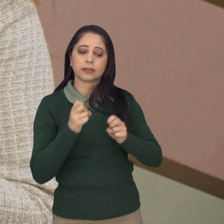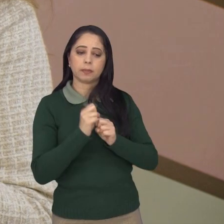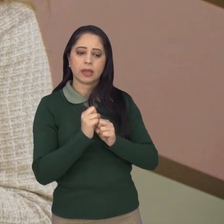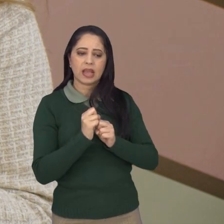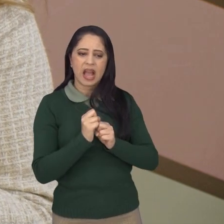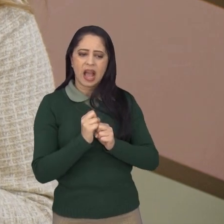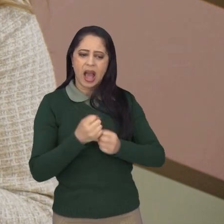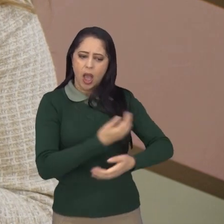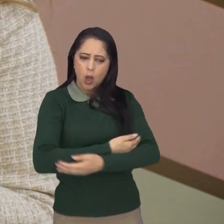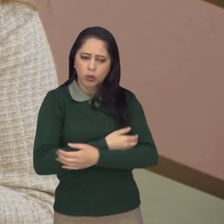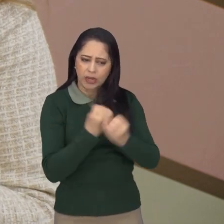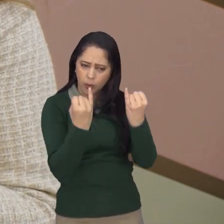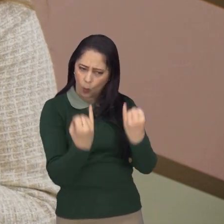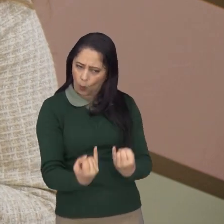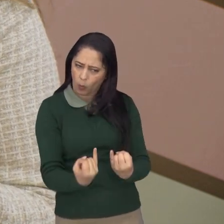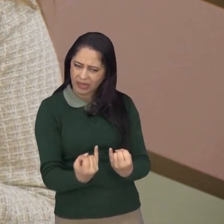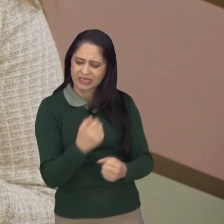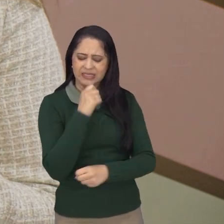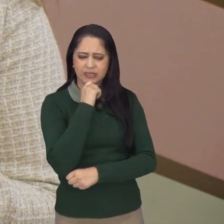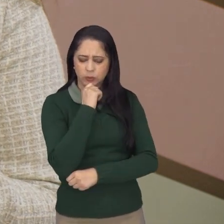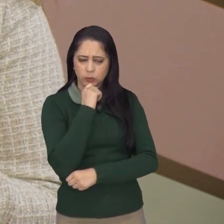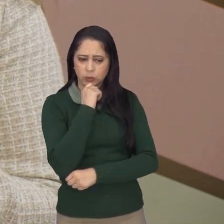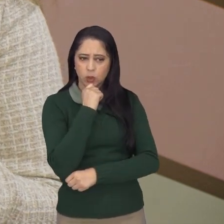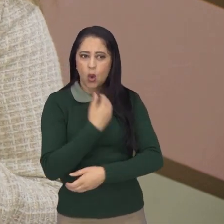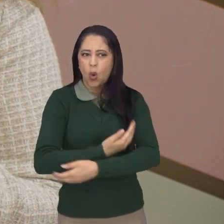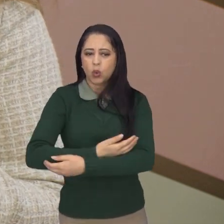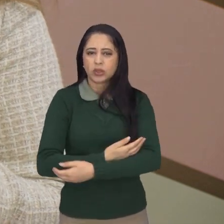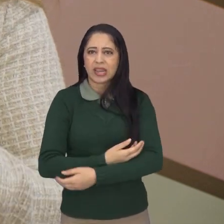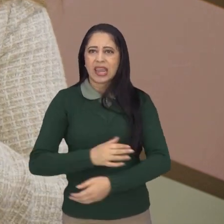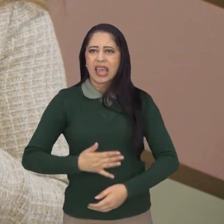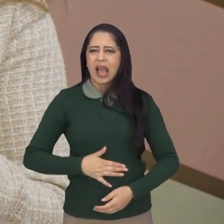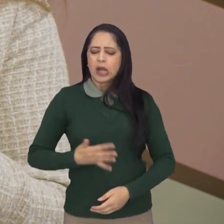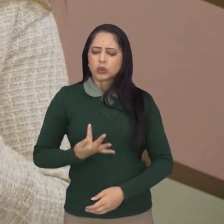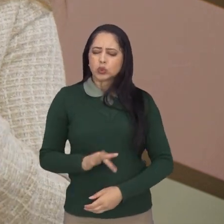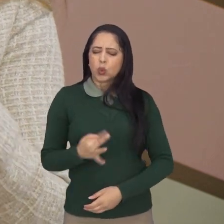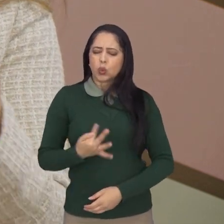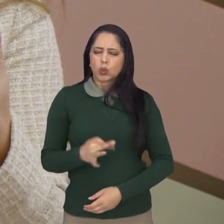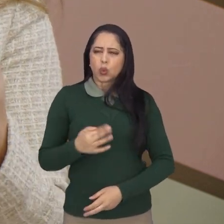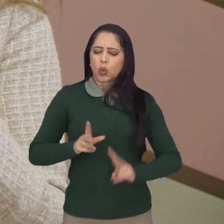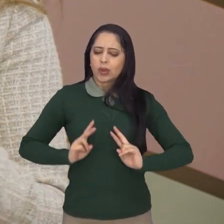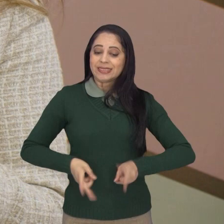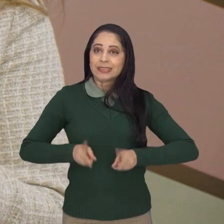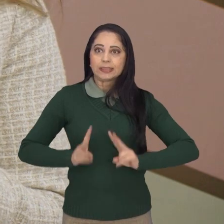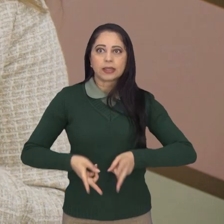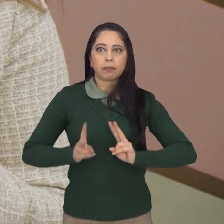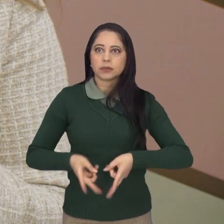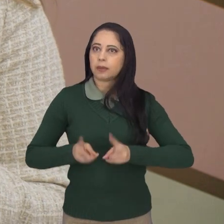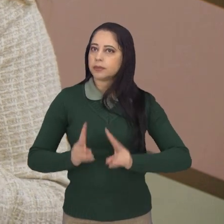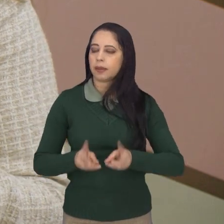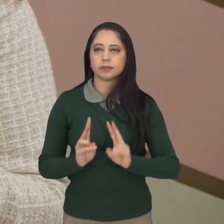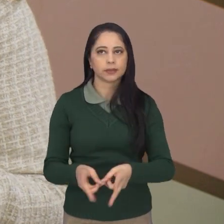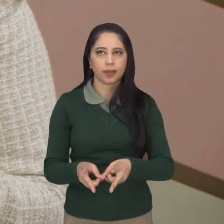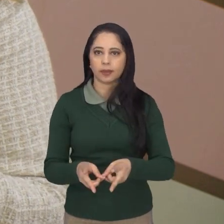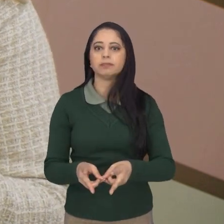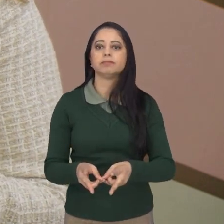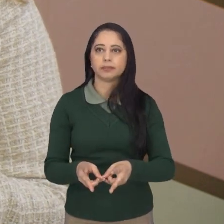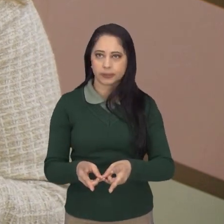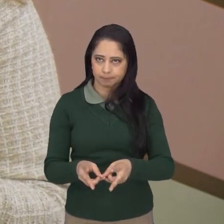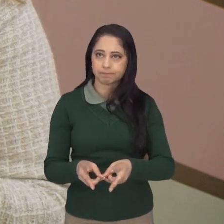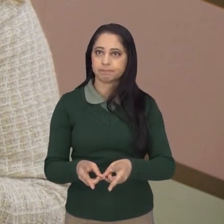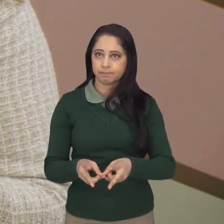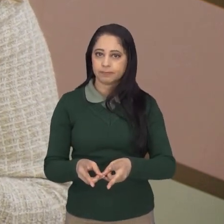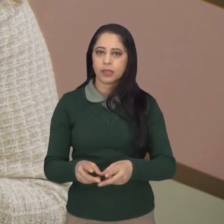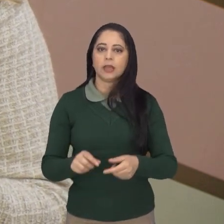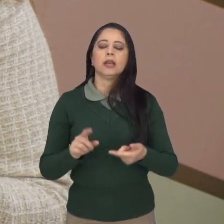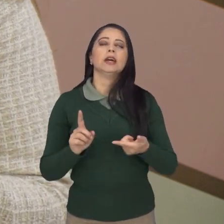está ganhando peso adequadamente, se ele tem uma cólica que não é aquela fisiológica, ela é uma cólica prolongada, fora do